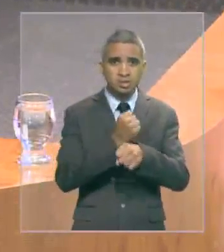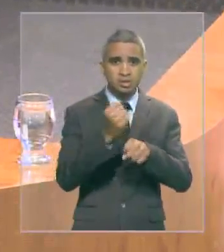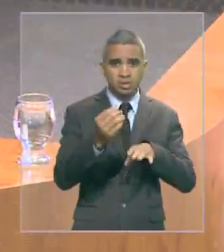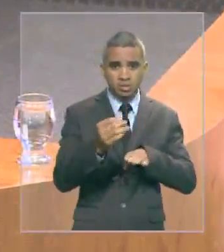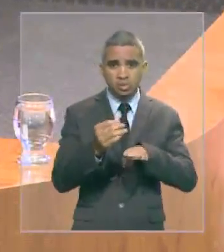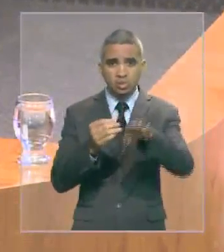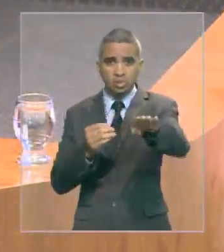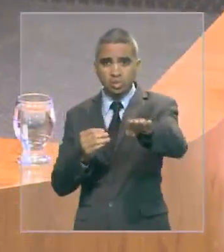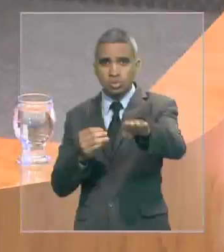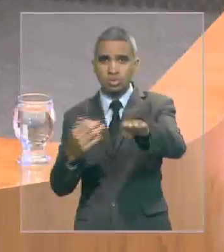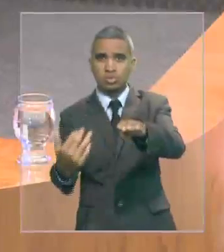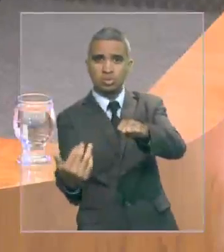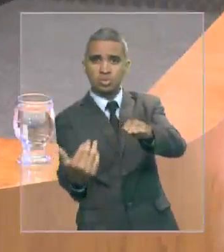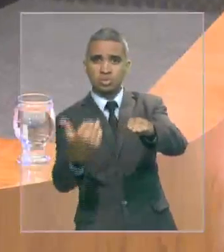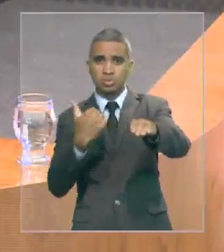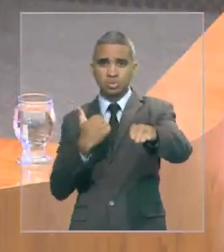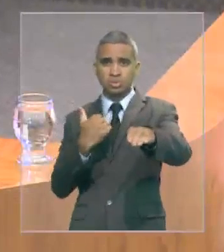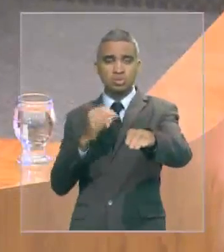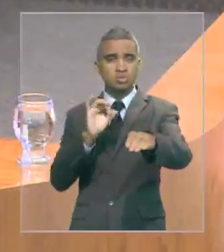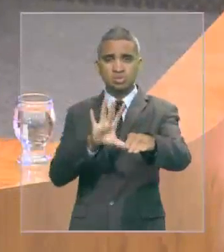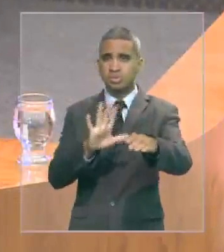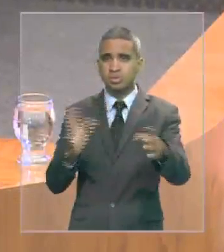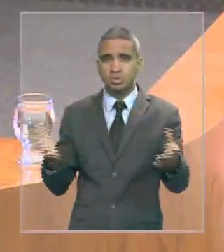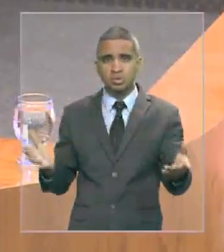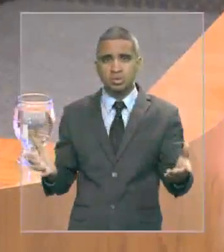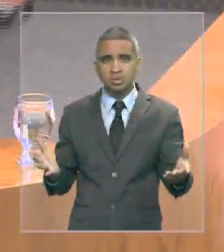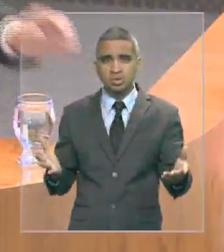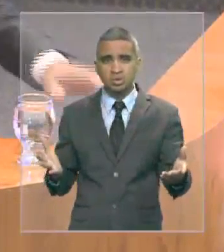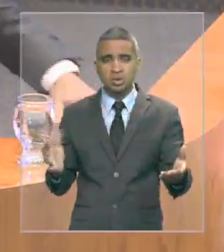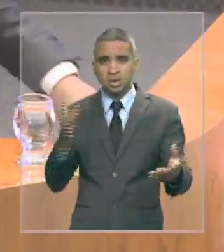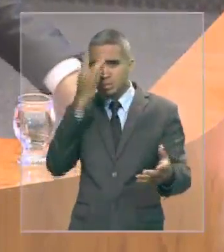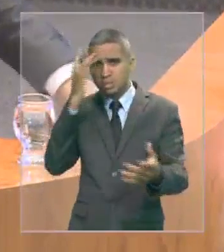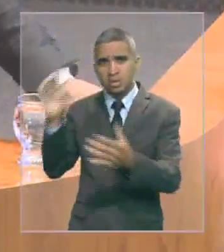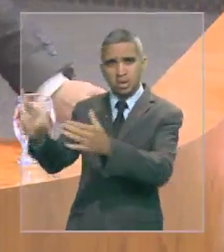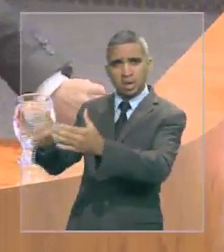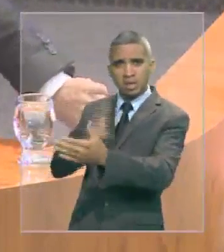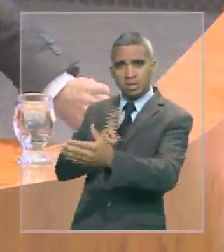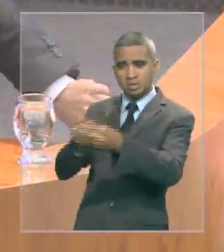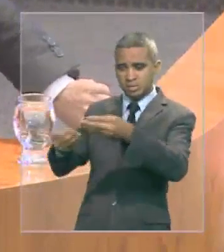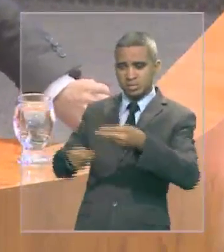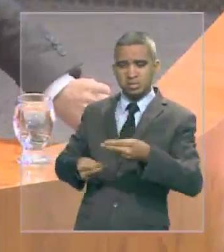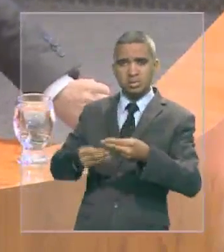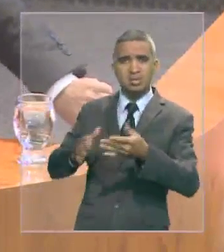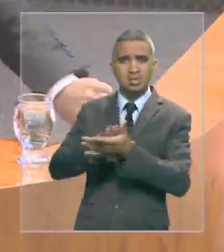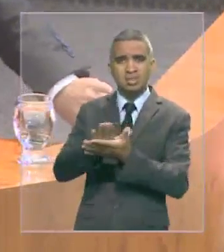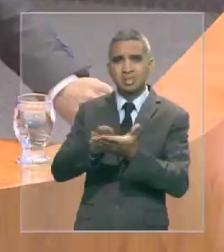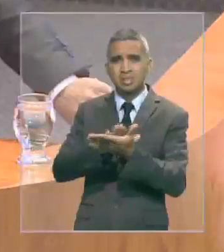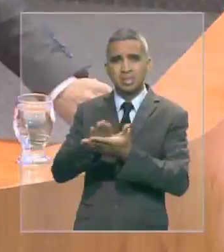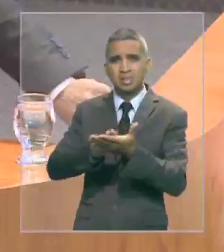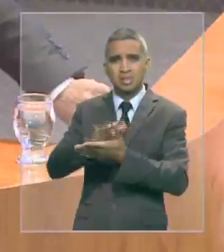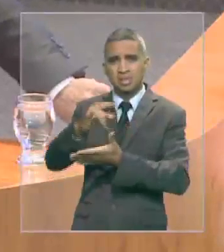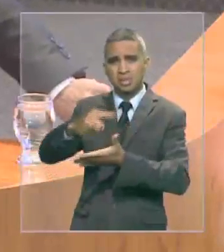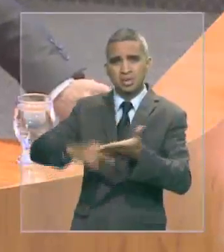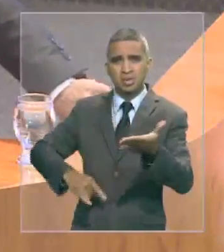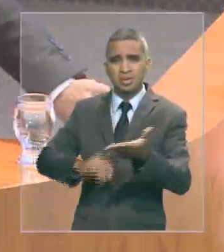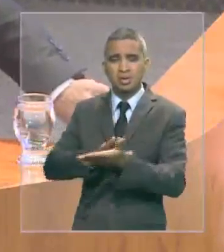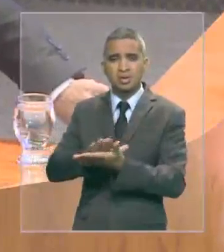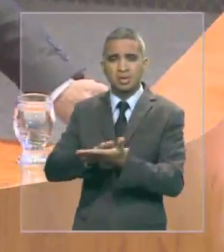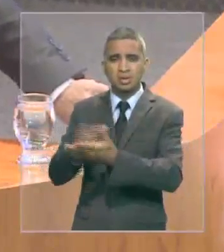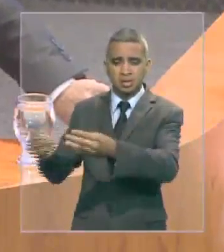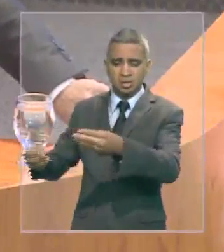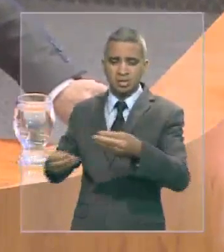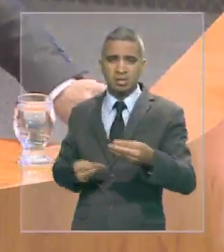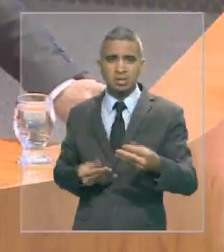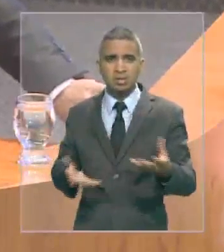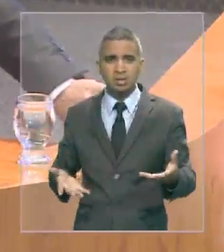e me mandaram uma resposta que em 20 dias chegaria os documentos, até hoje nada. Se o senhor quiser, eu posso renovar os